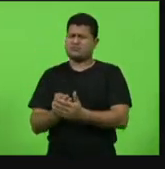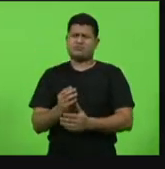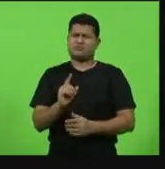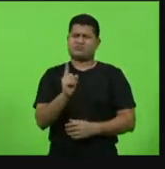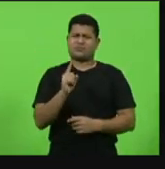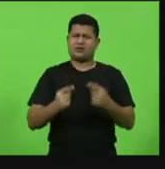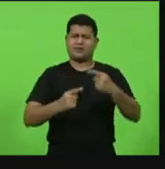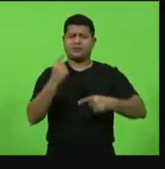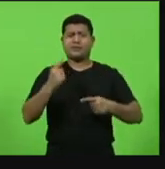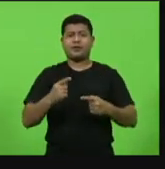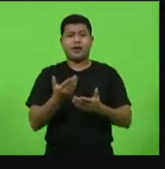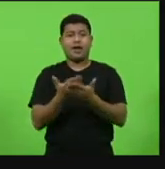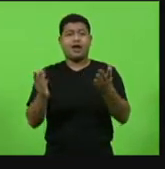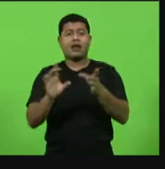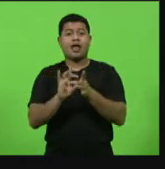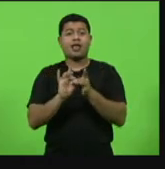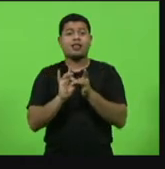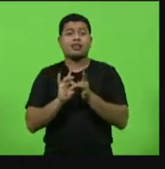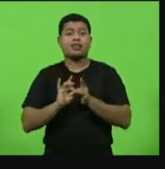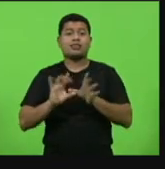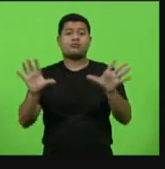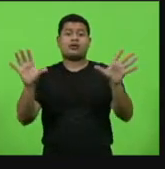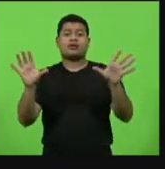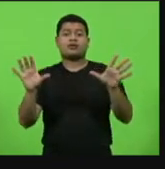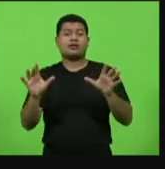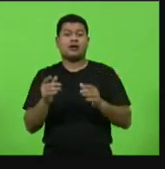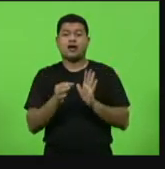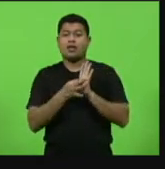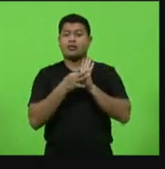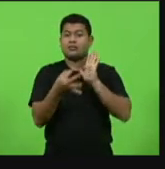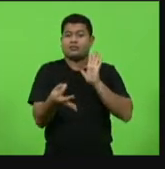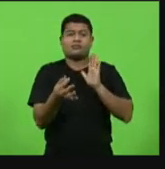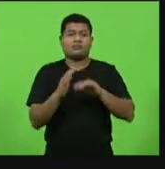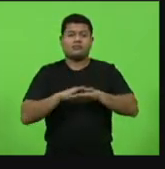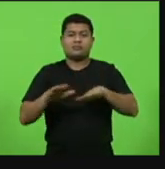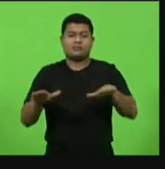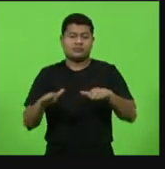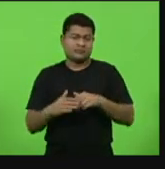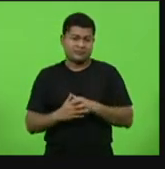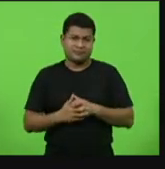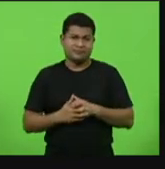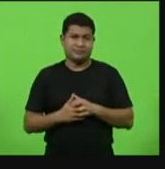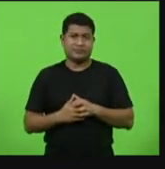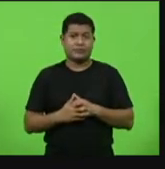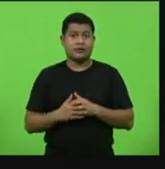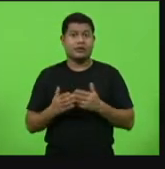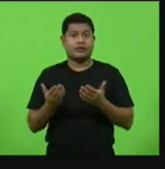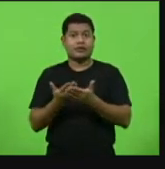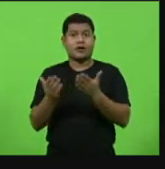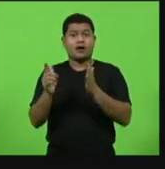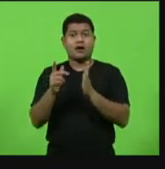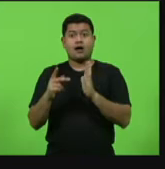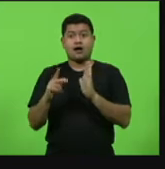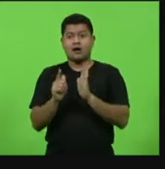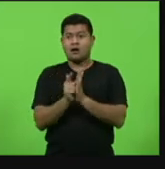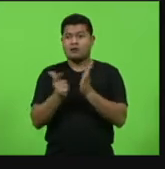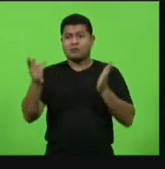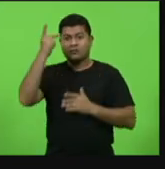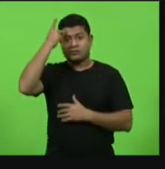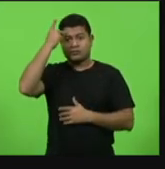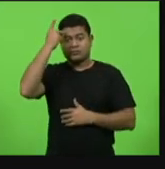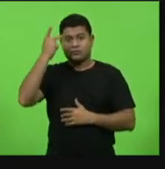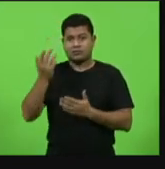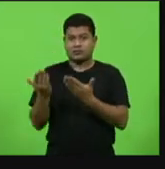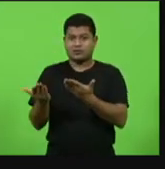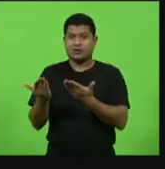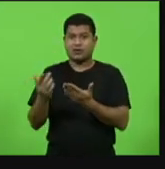expressão. Folha de São Paulo declara guerra aos cristãos. E ainda tem cristão que apoia a